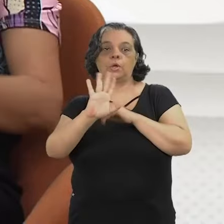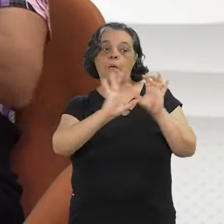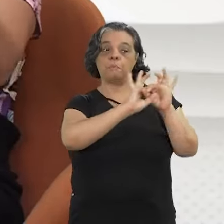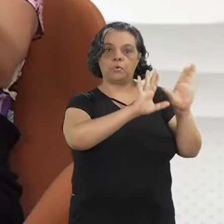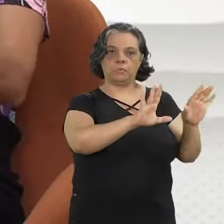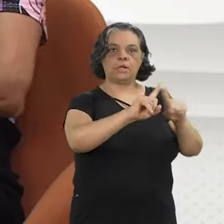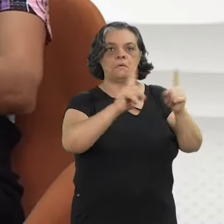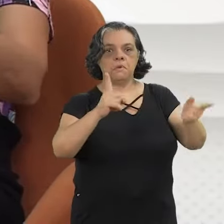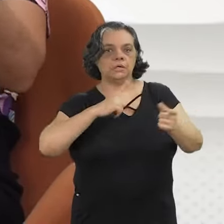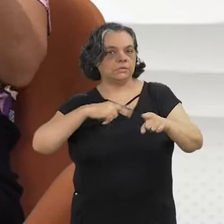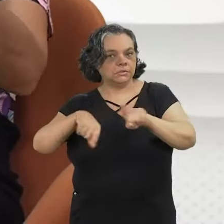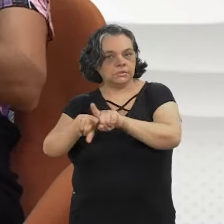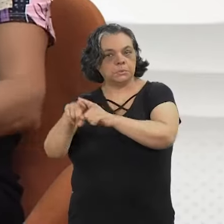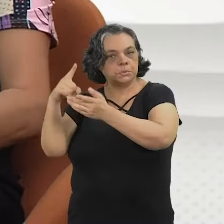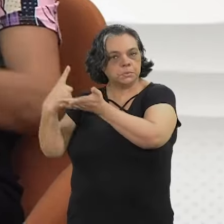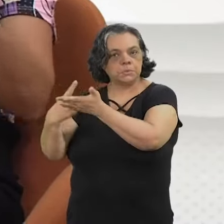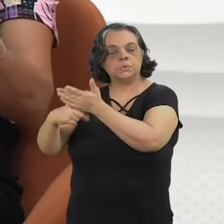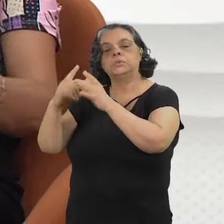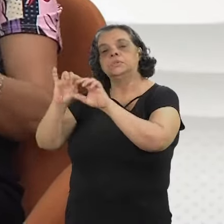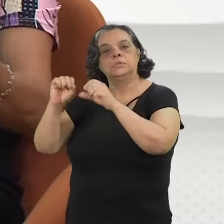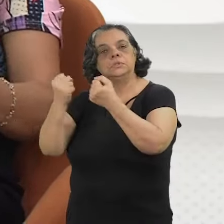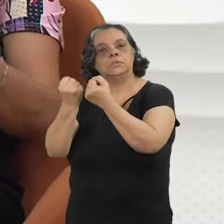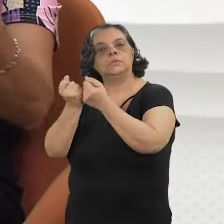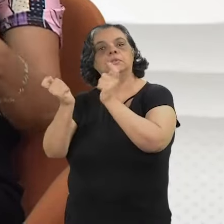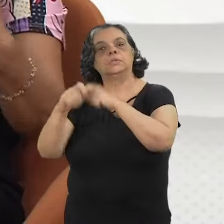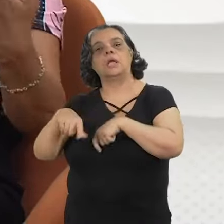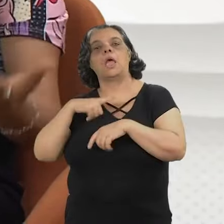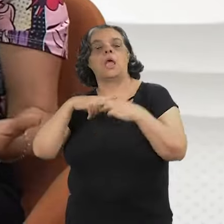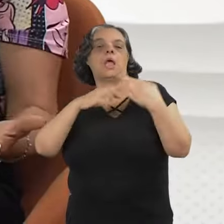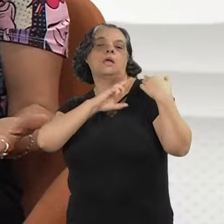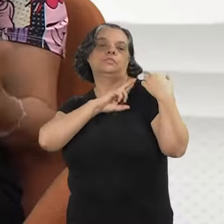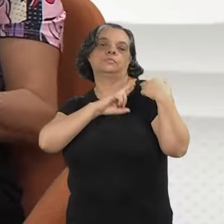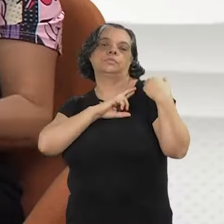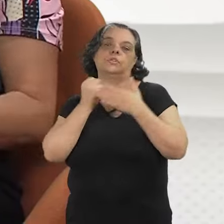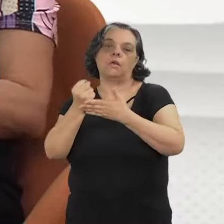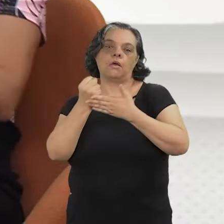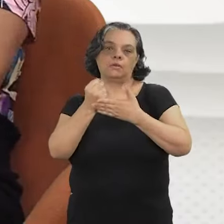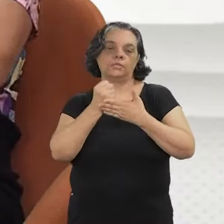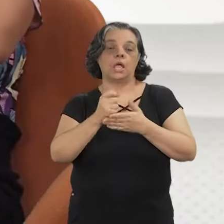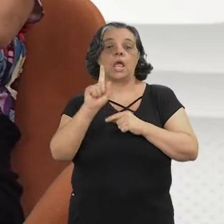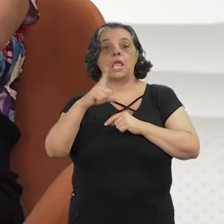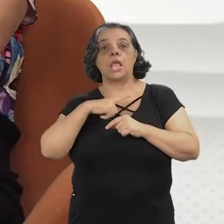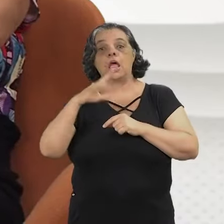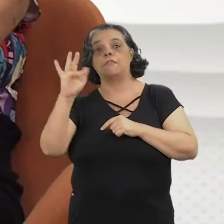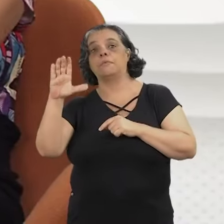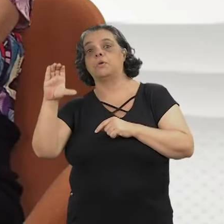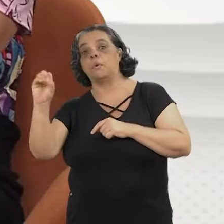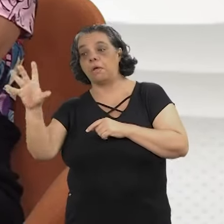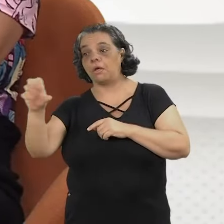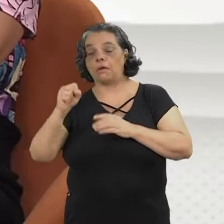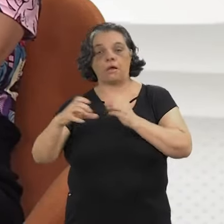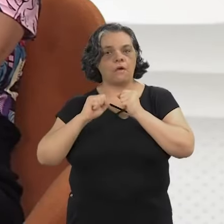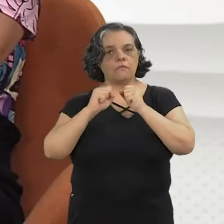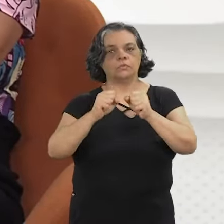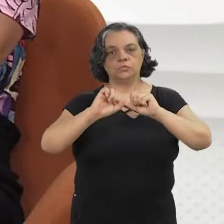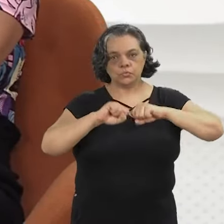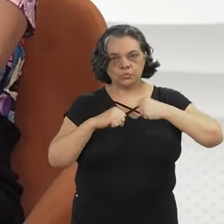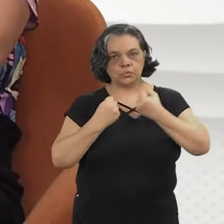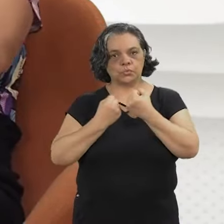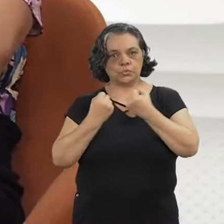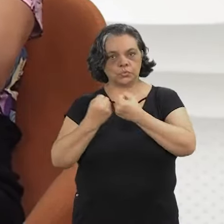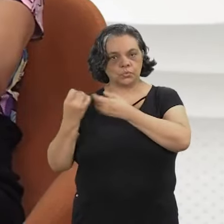seja pública Também Tem compromissos sociais que precisam ser respeitados e atendidos e aí o fcom pega essa força né da